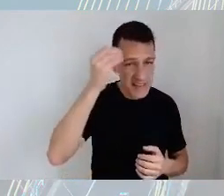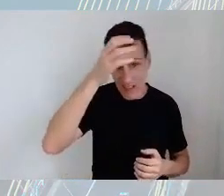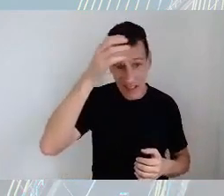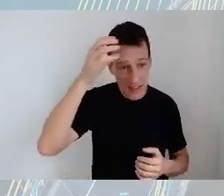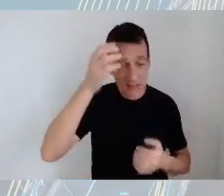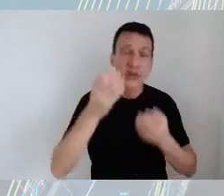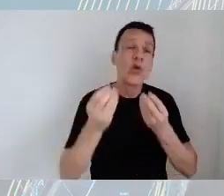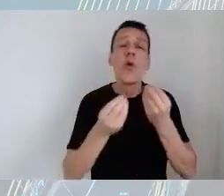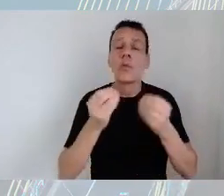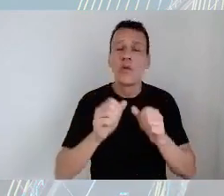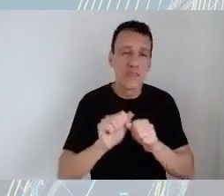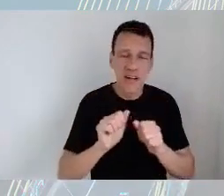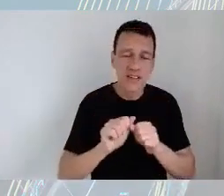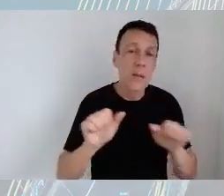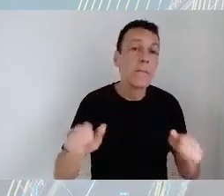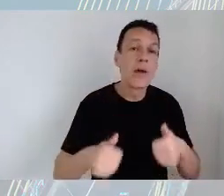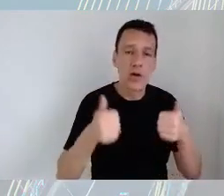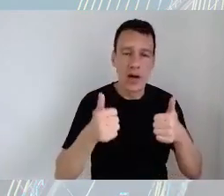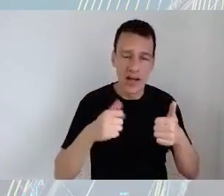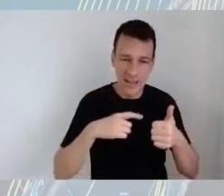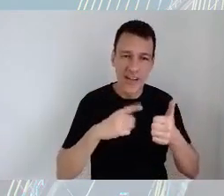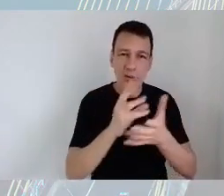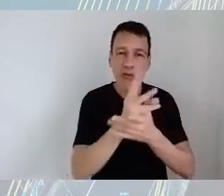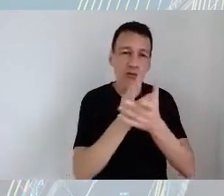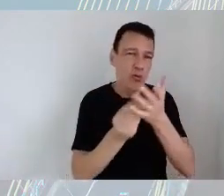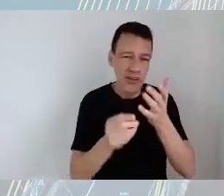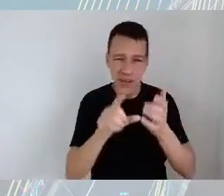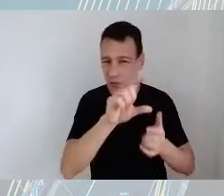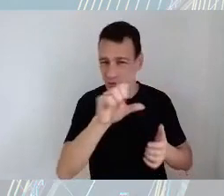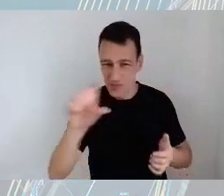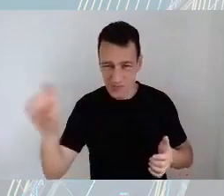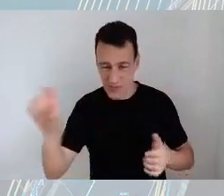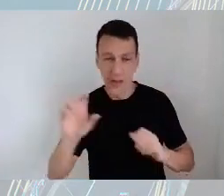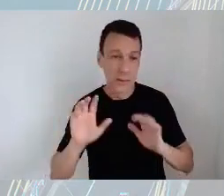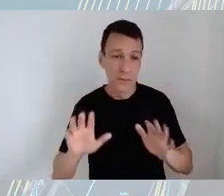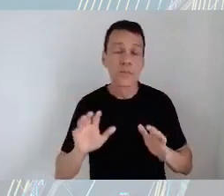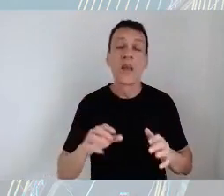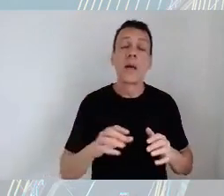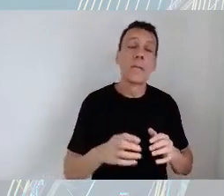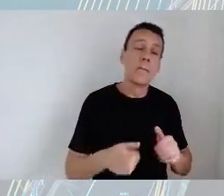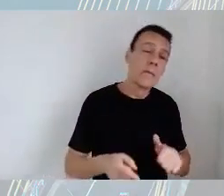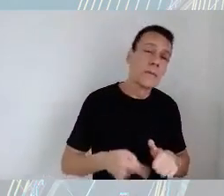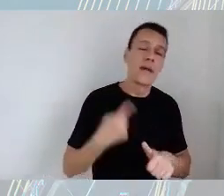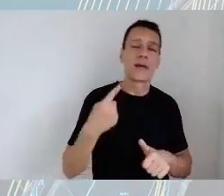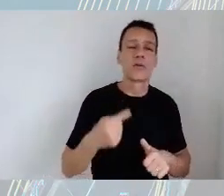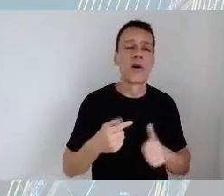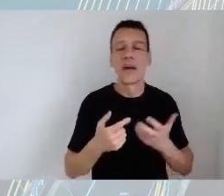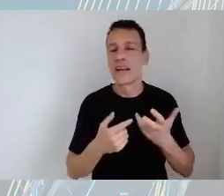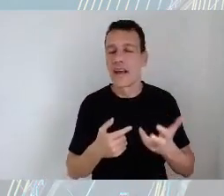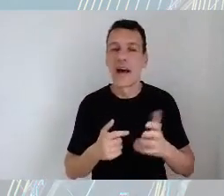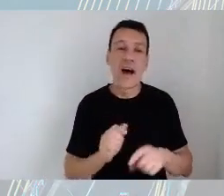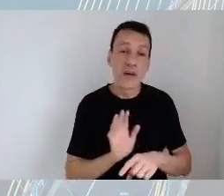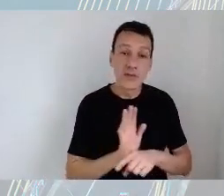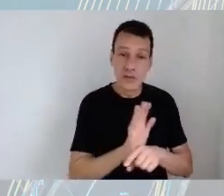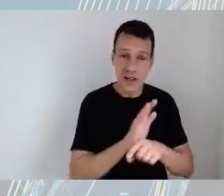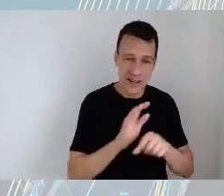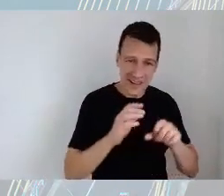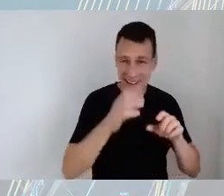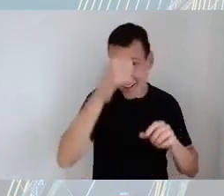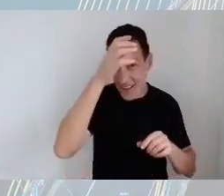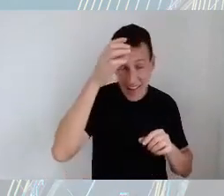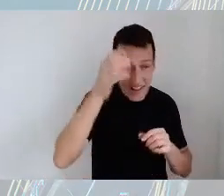mas basicamente hoje a gente desenvolve modelos para melhorar a aquisição dos nossos clientes, né? Ou seja, trazer